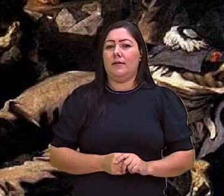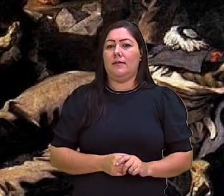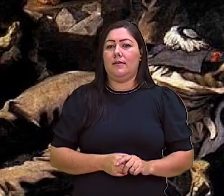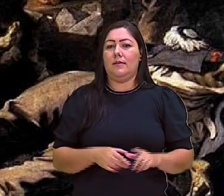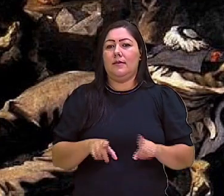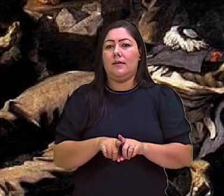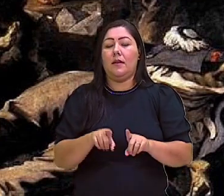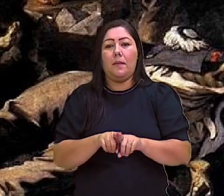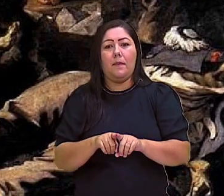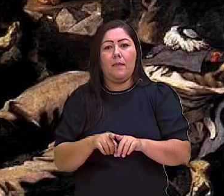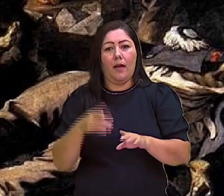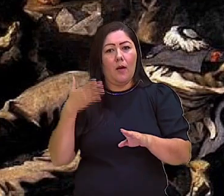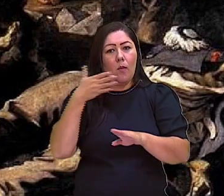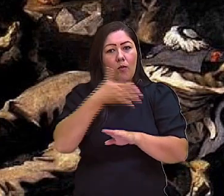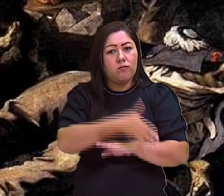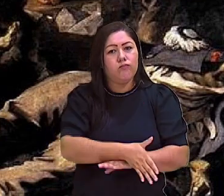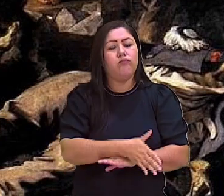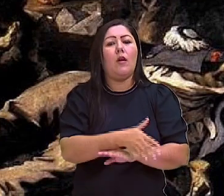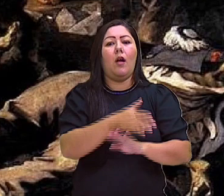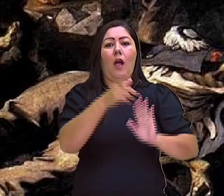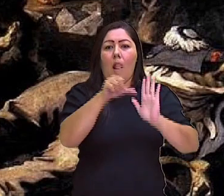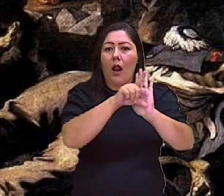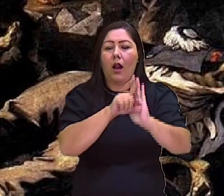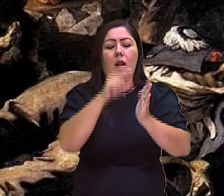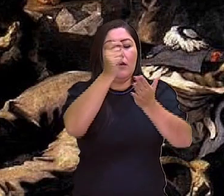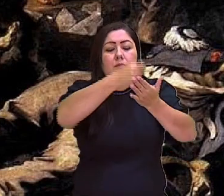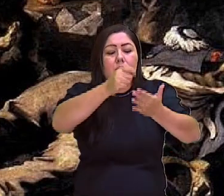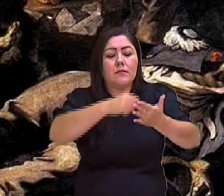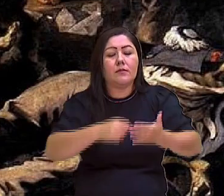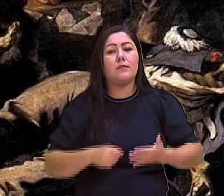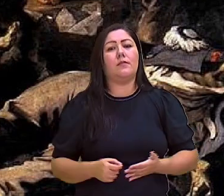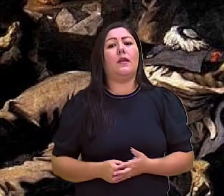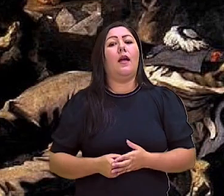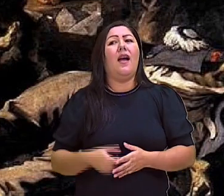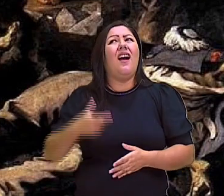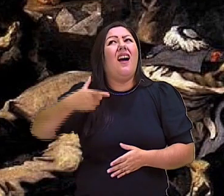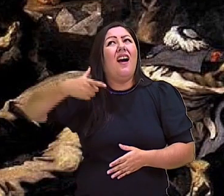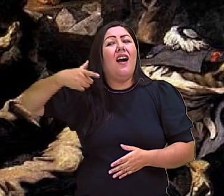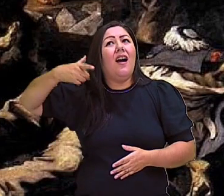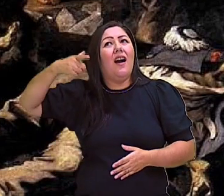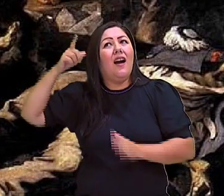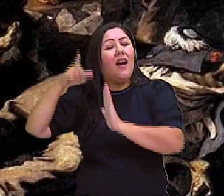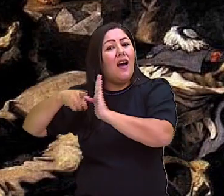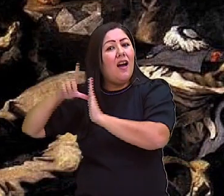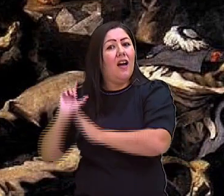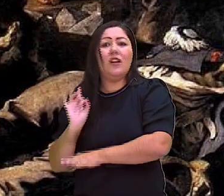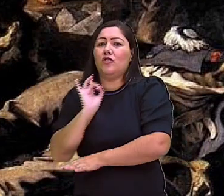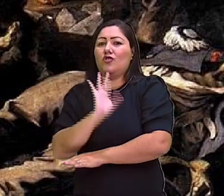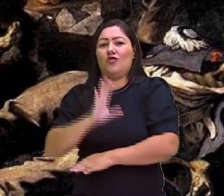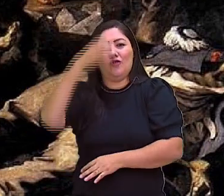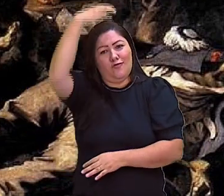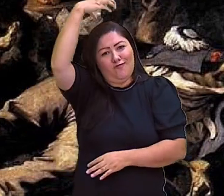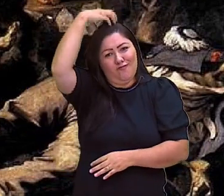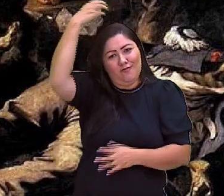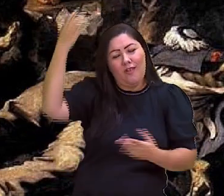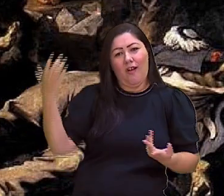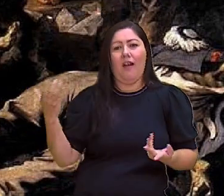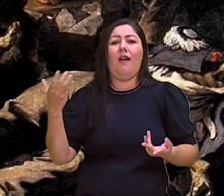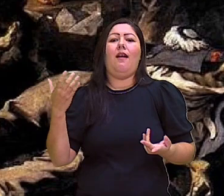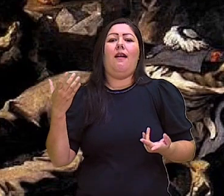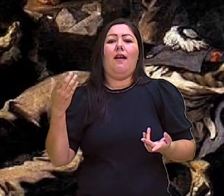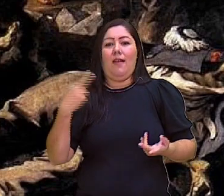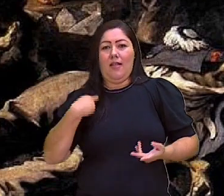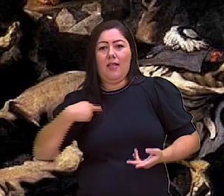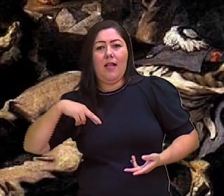leis, que antes, no absolutismo, dependia somente do rei, do clero e daqueles